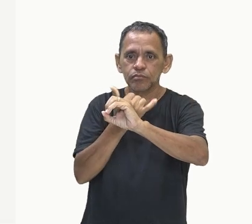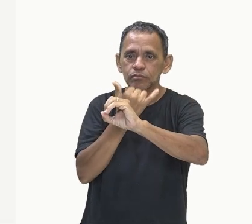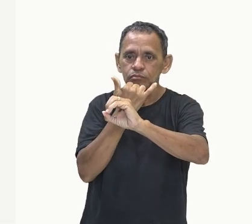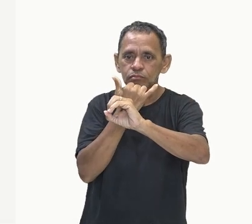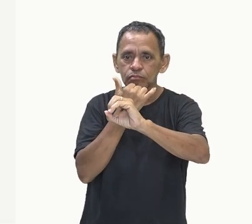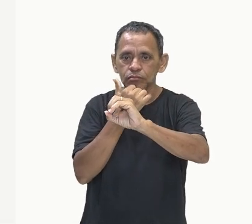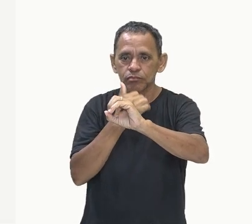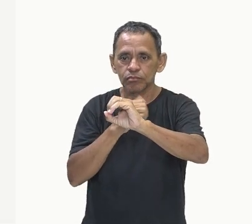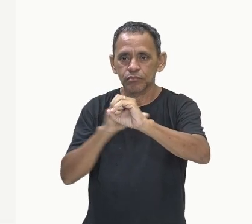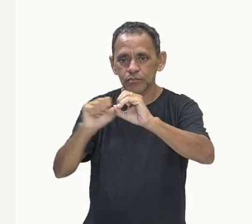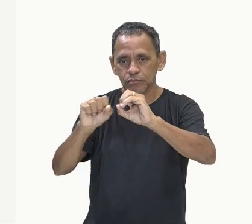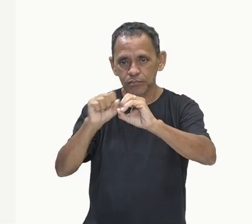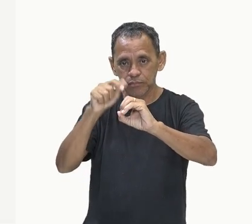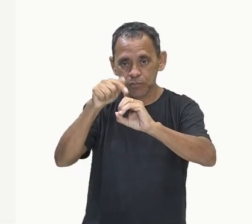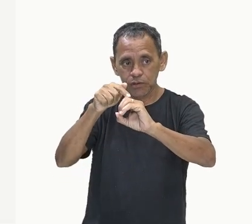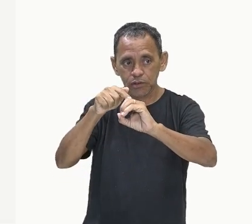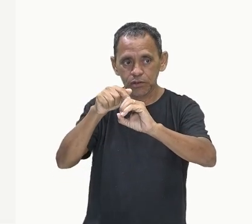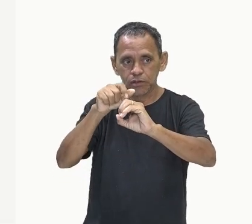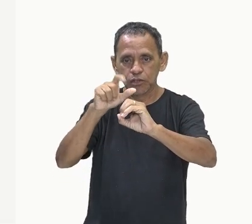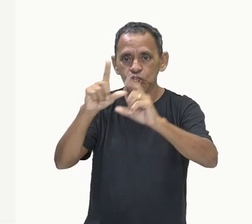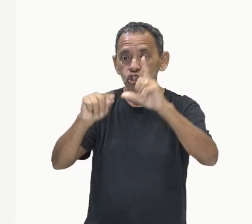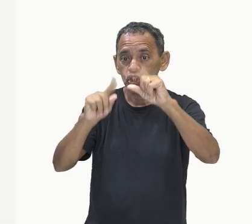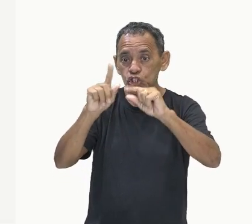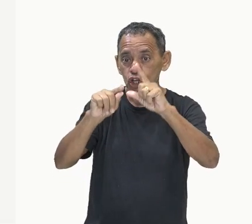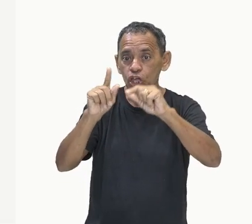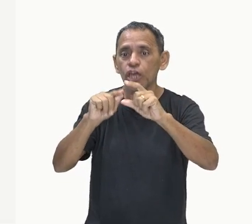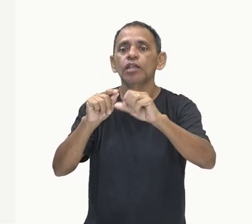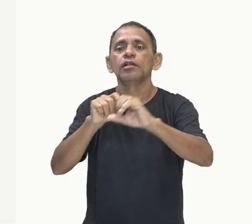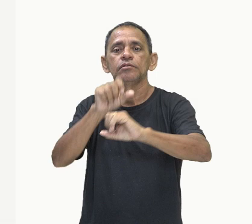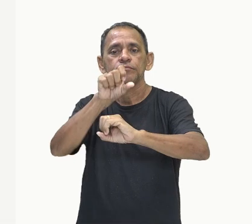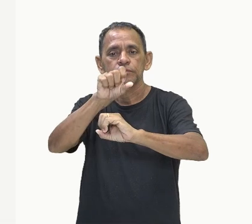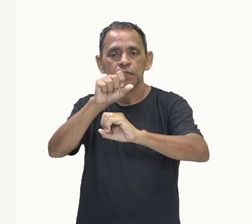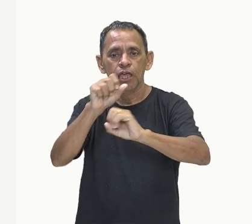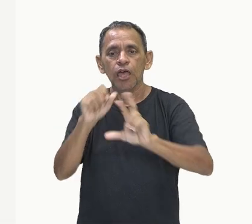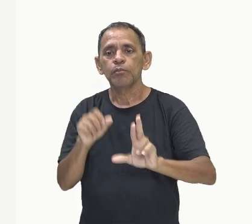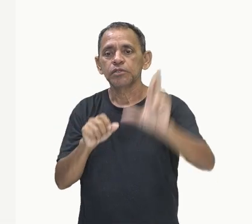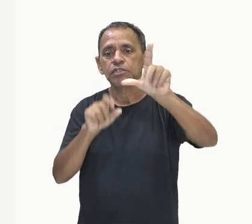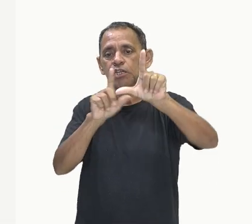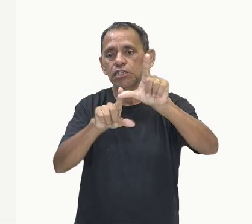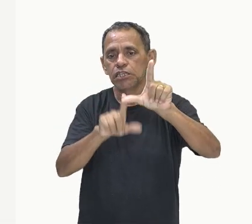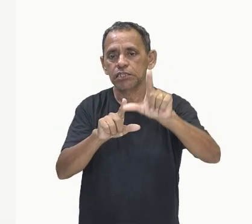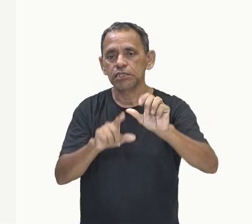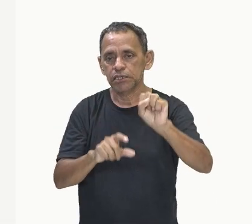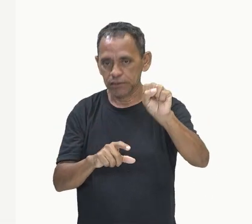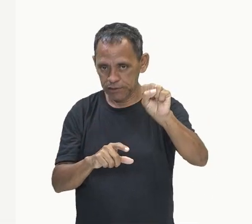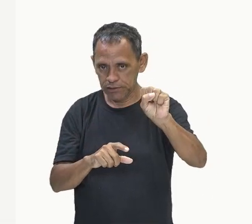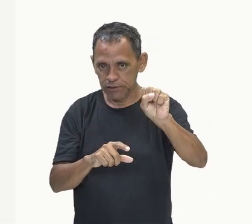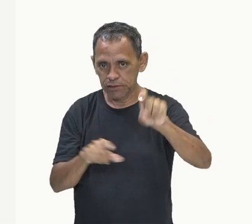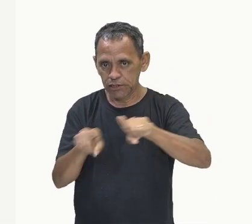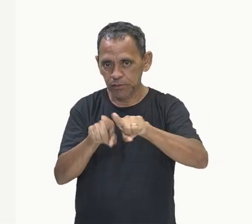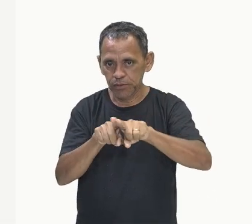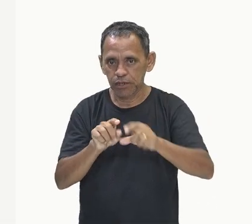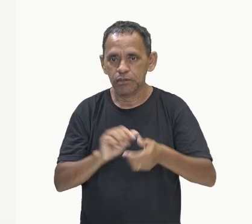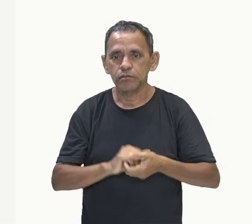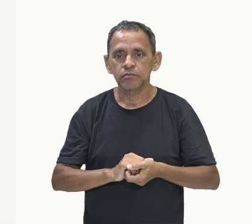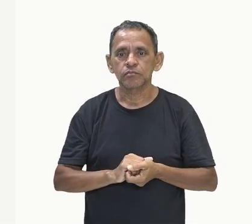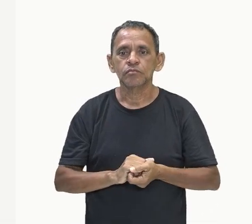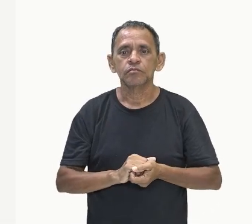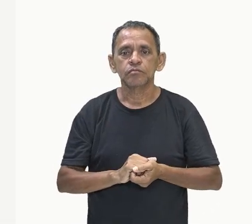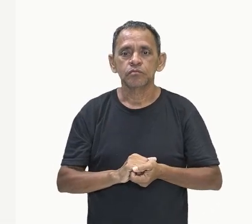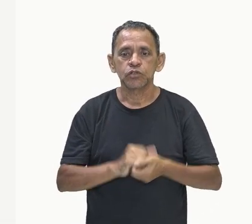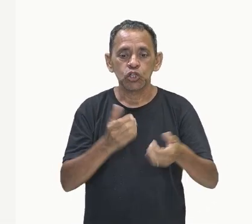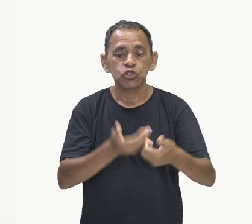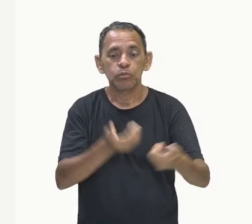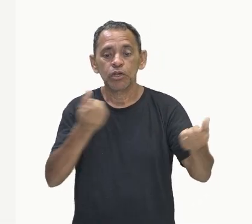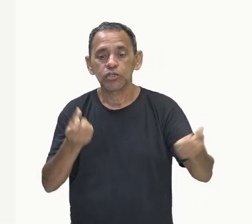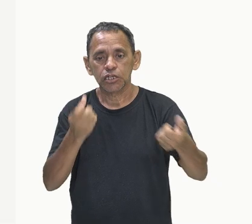Os pontos ao longo da elipse representam posições sucessivas do planeta, separadas por intervalos de tempo